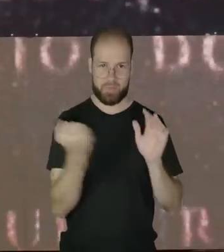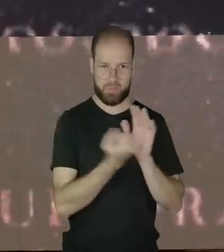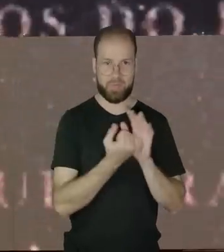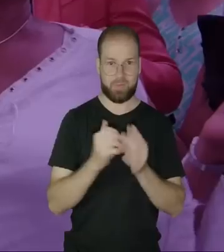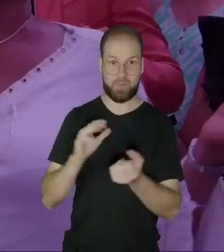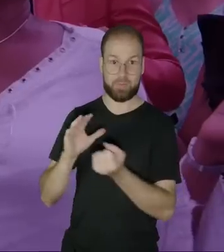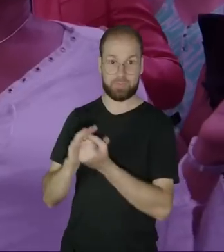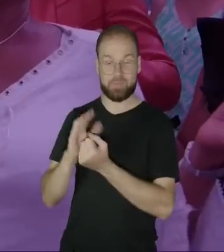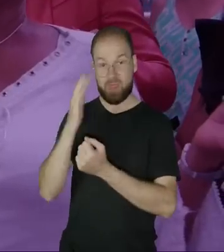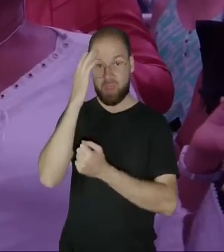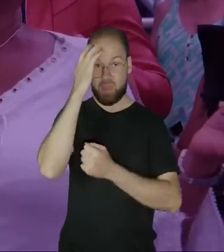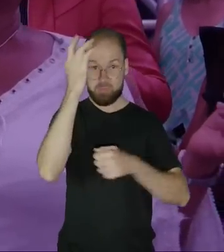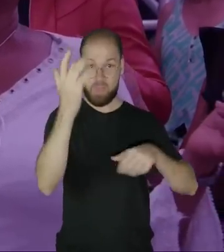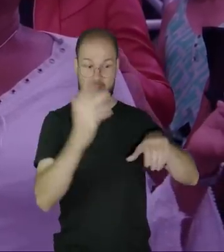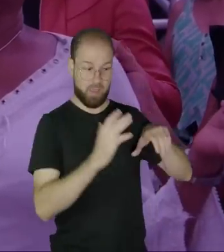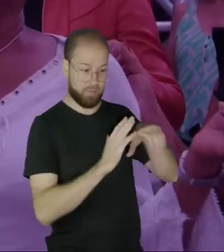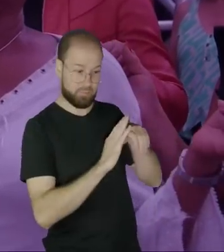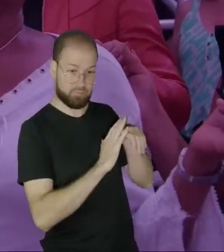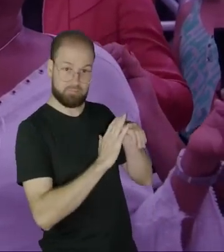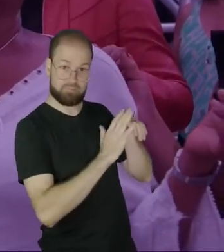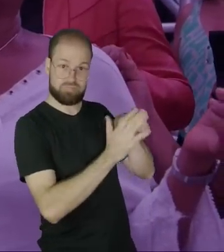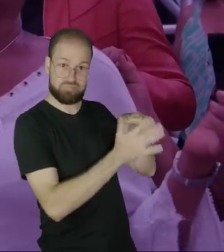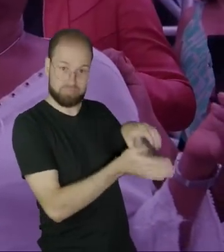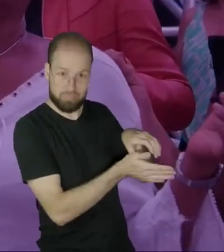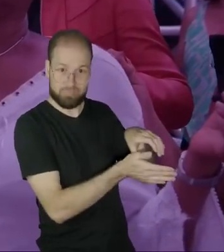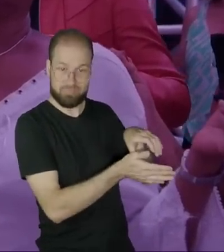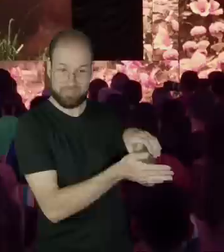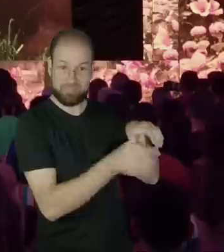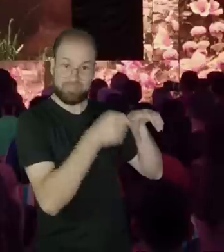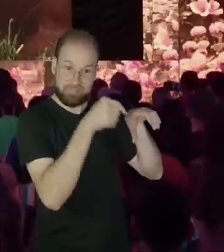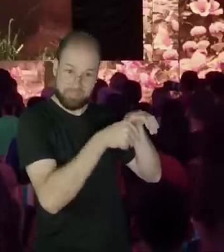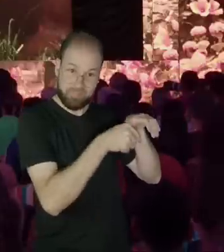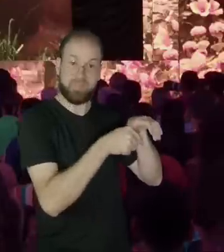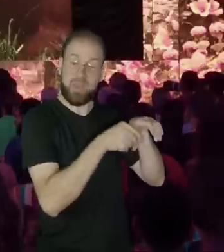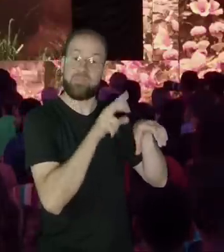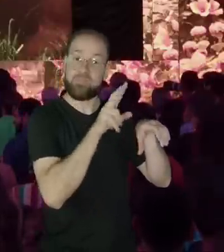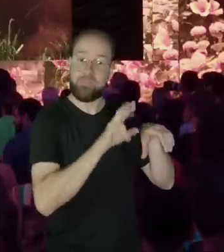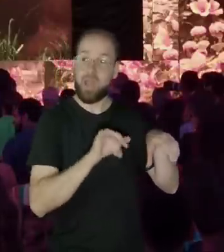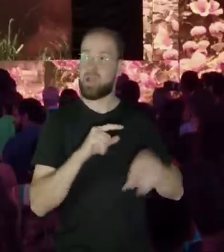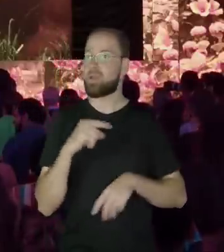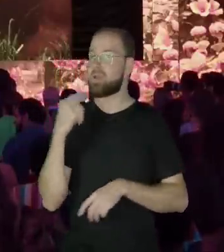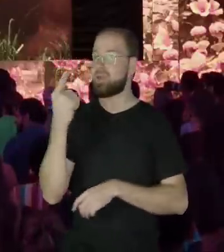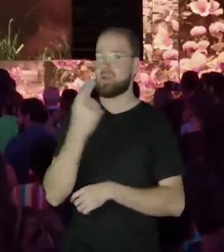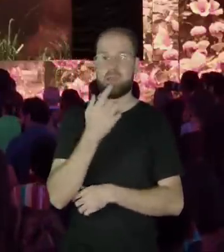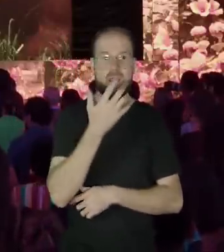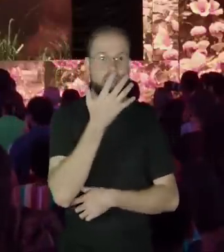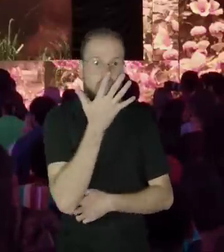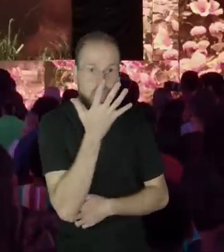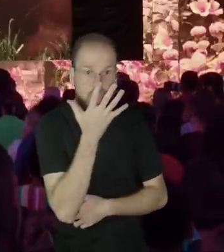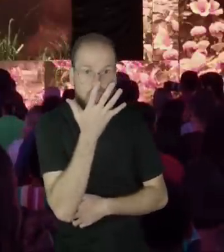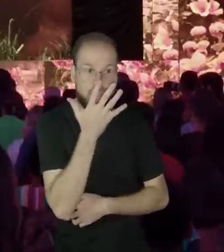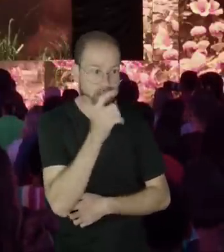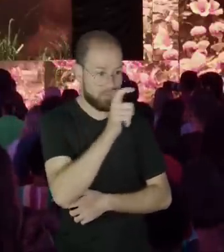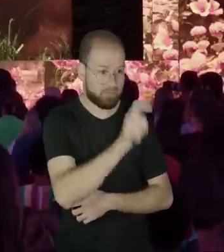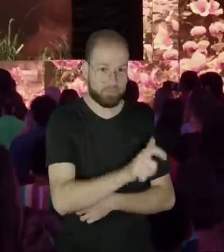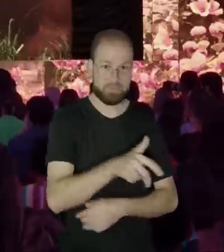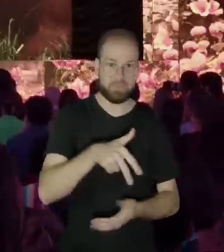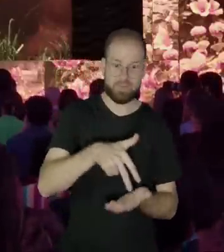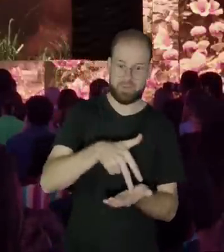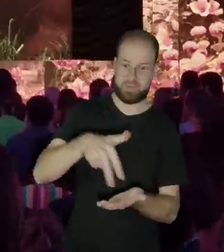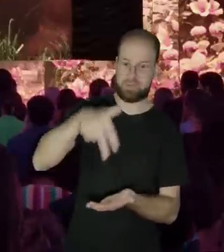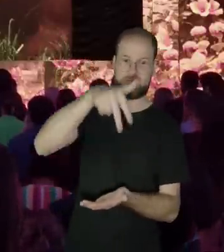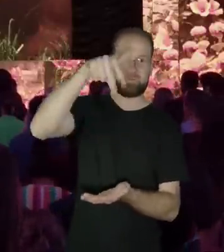estar aberto, o sepulcro vai se abrir, e nós vamos contemplar aquele que ressuscita na nossa